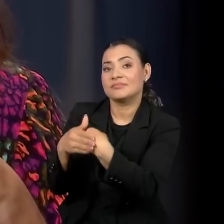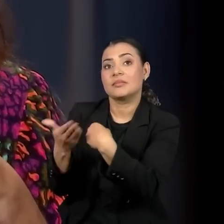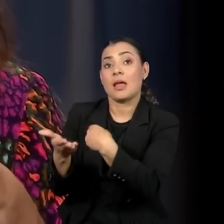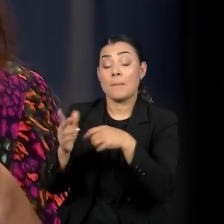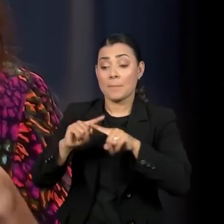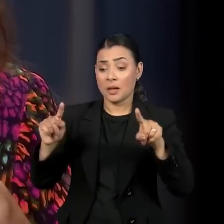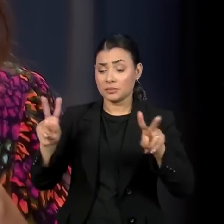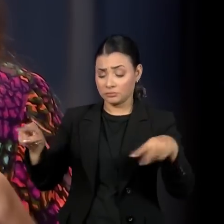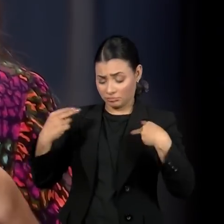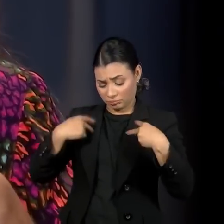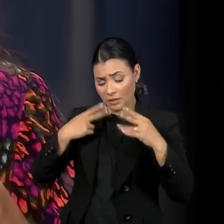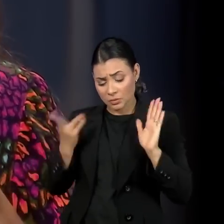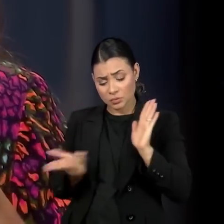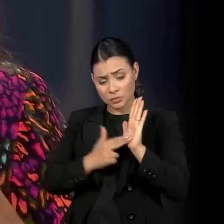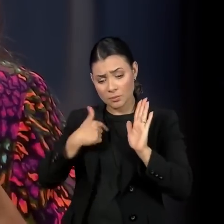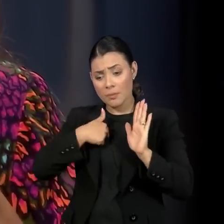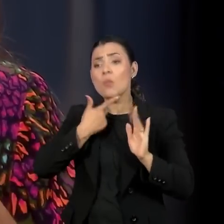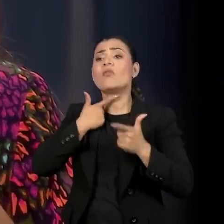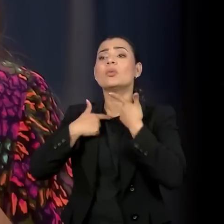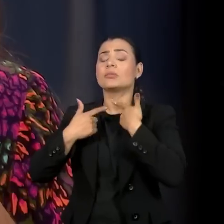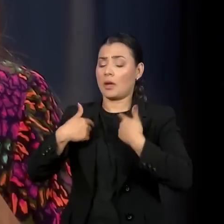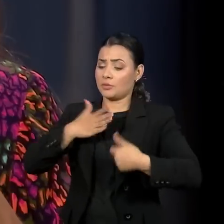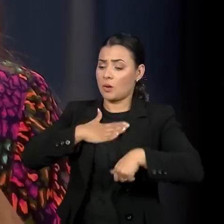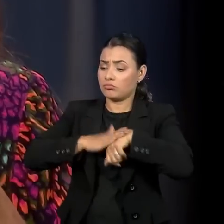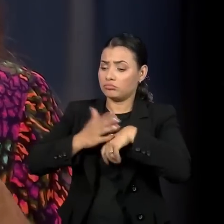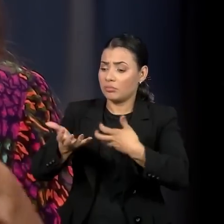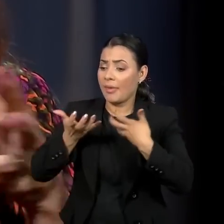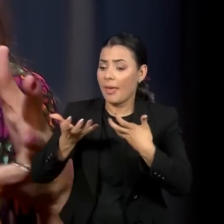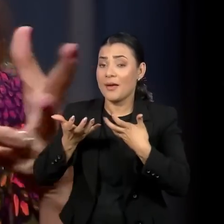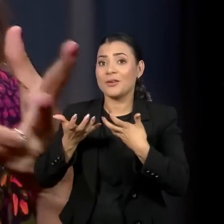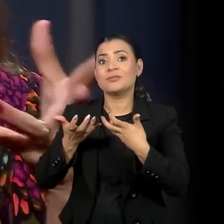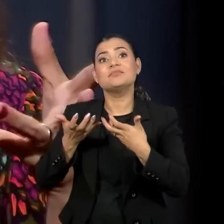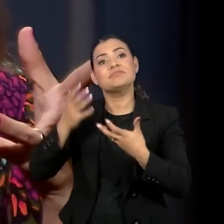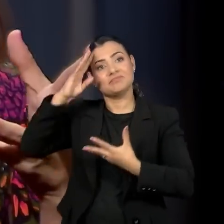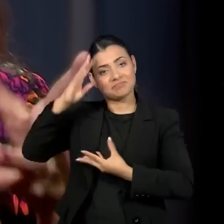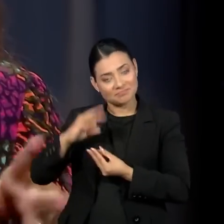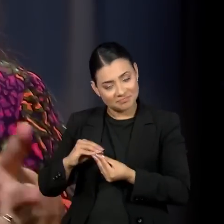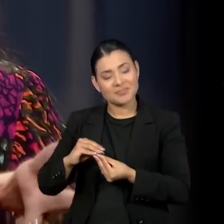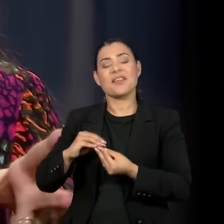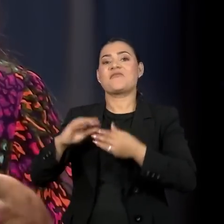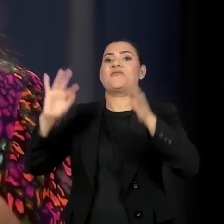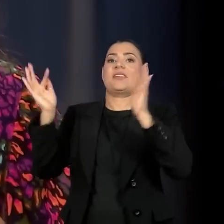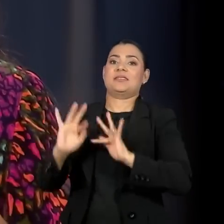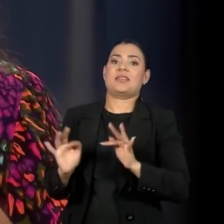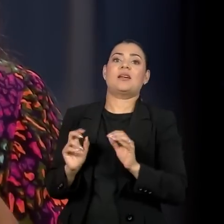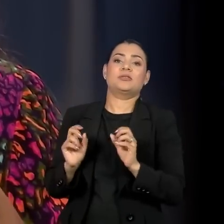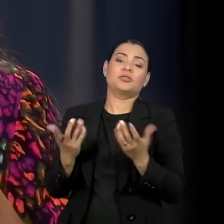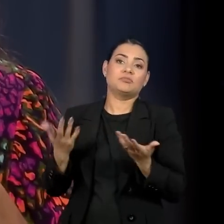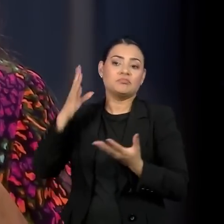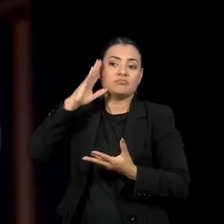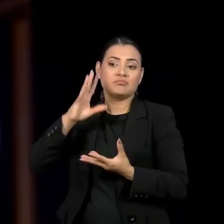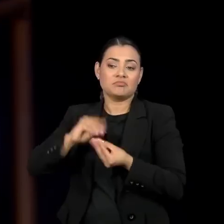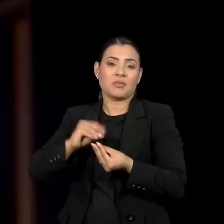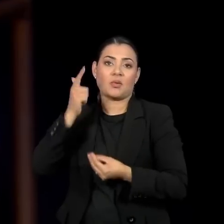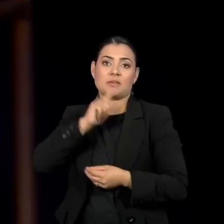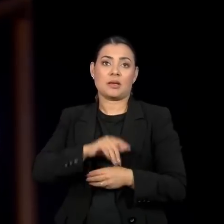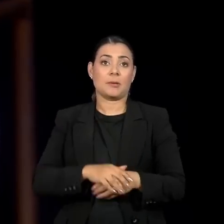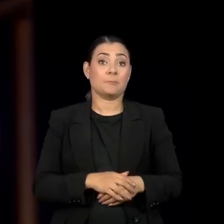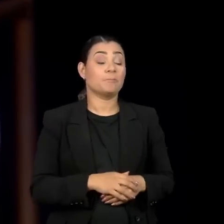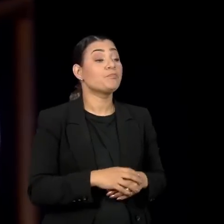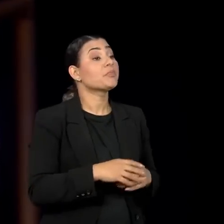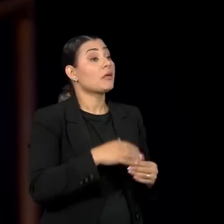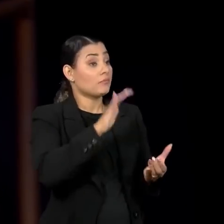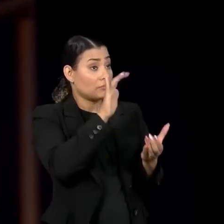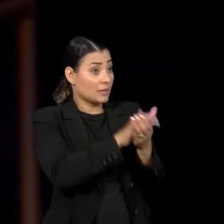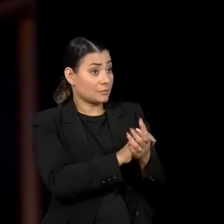você reconhece o que é o seu verdadeiro desejo, eu acho que se houver algum tipo de felicidade, está mais ou menos aí. A monogamia